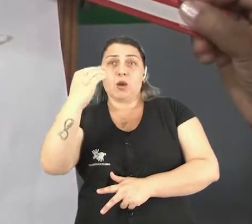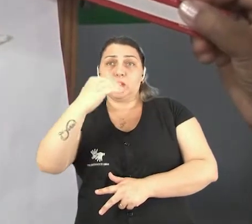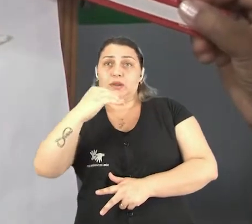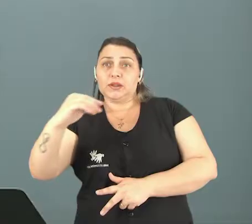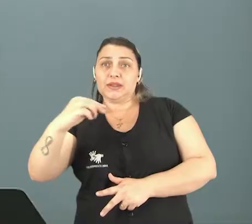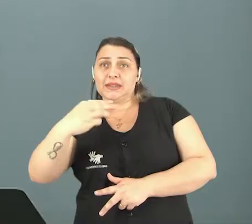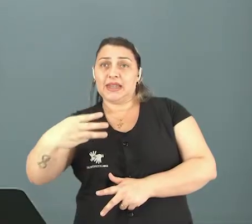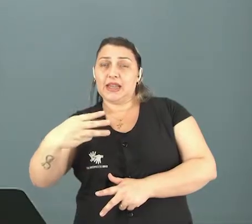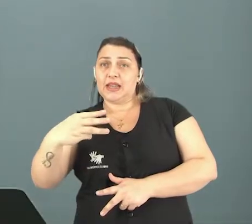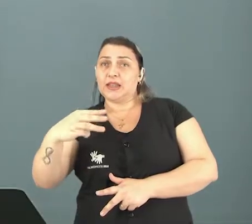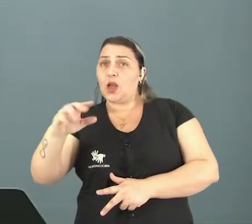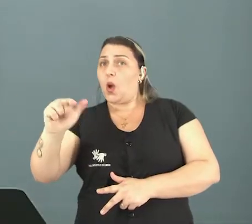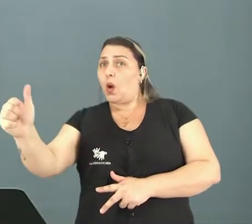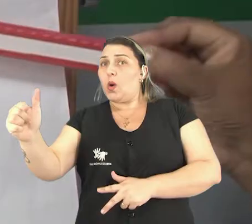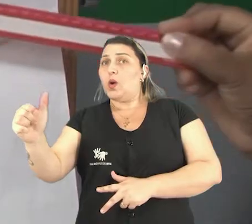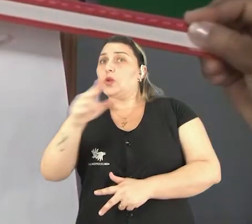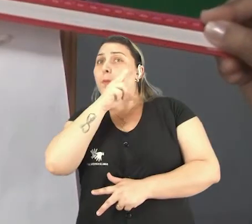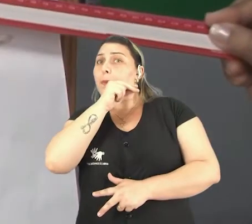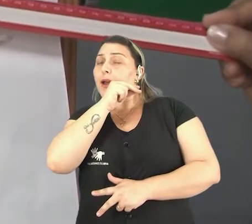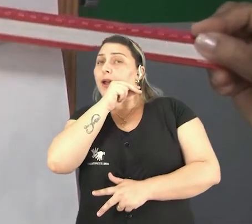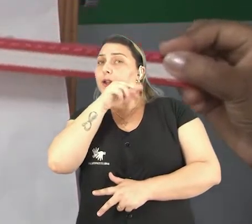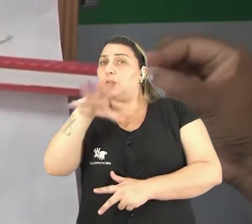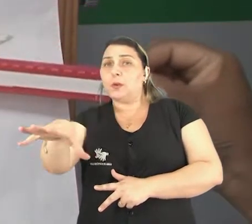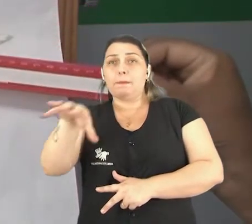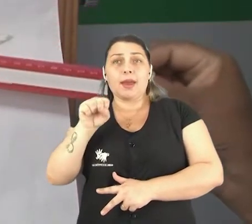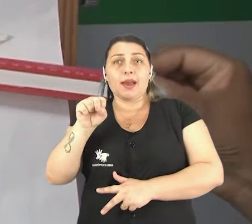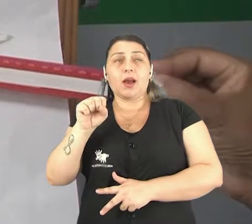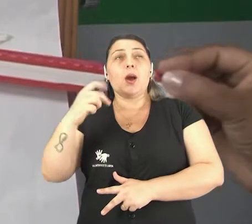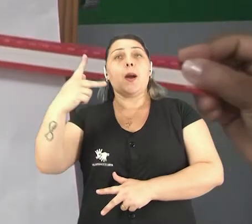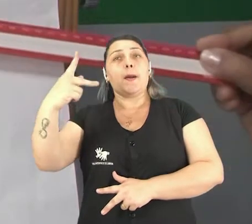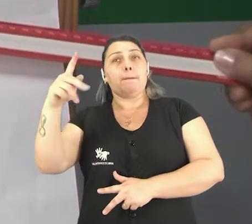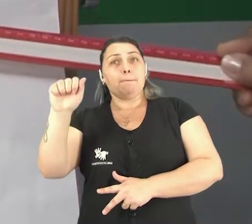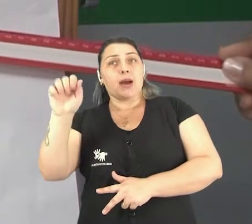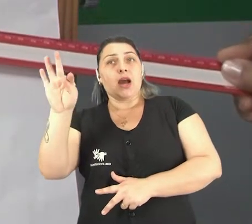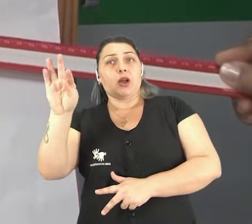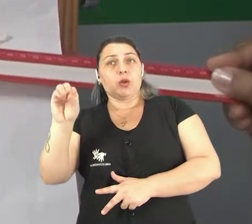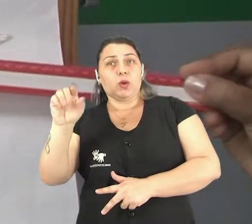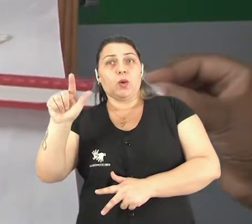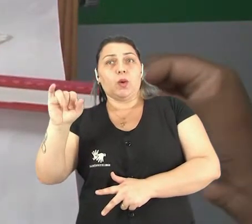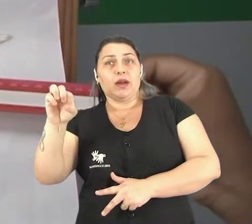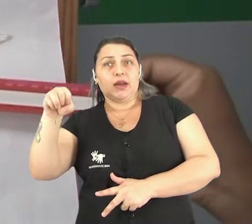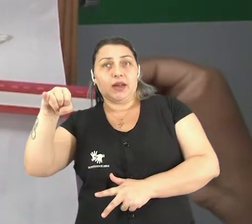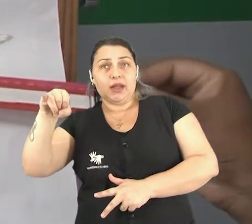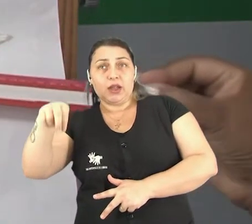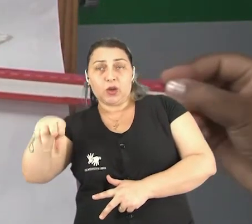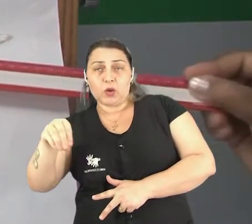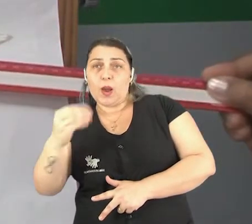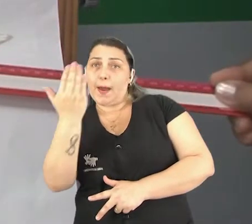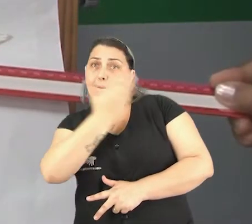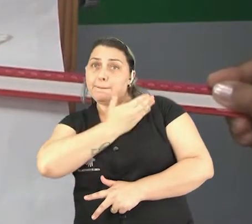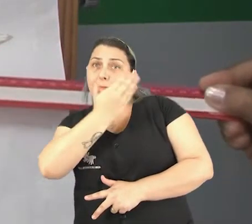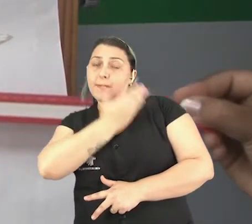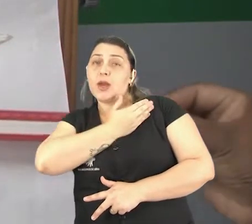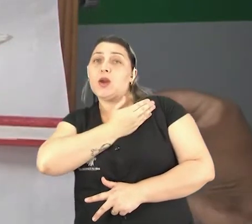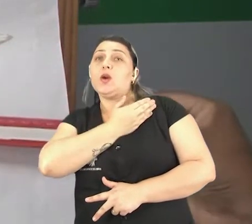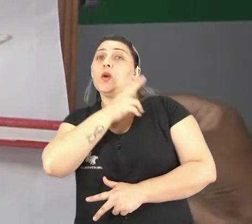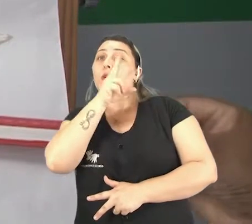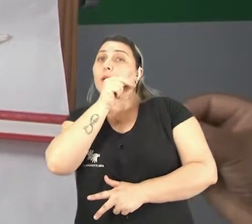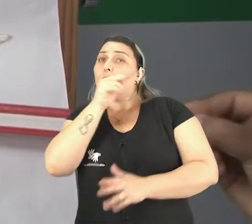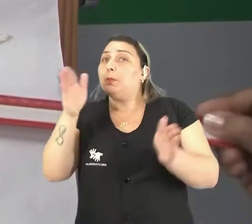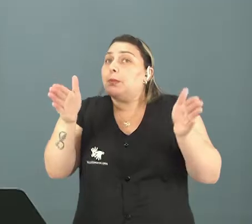mais toca. O pato Lino, que é amigão do